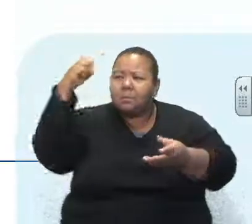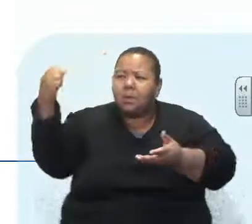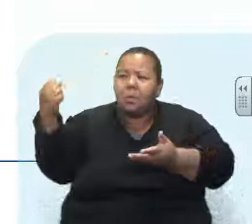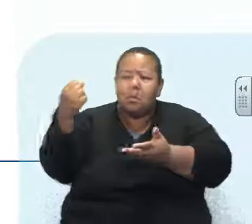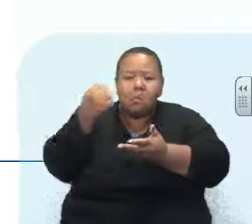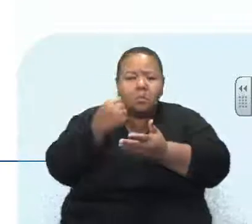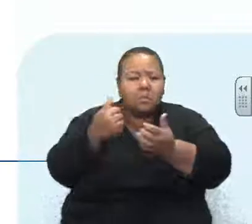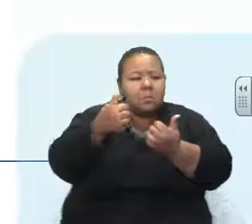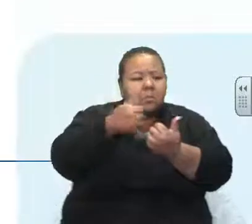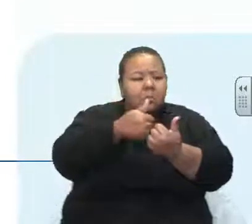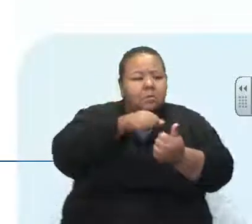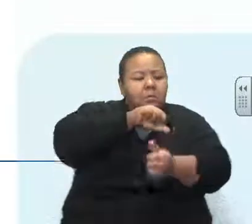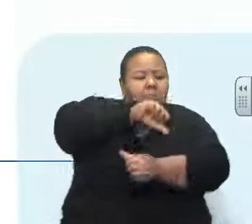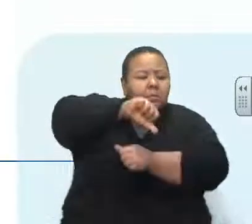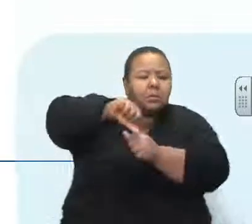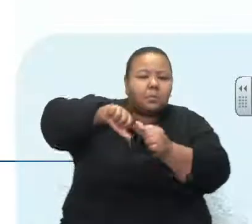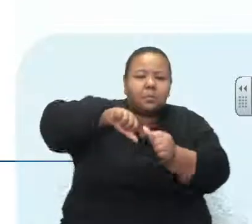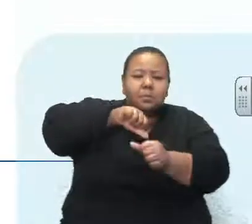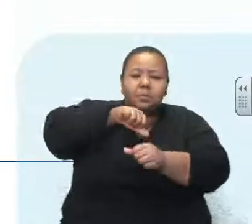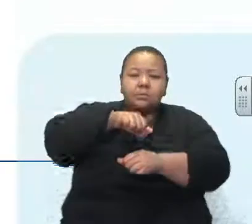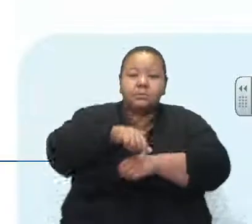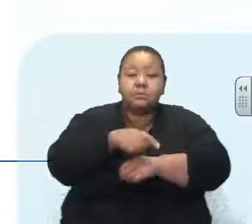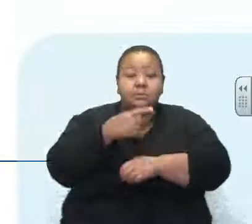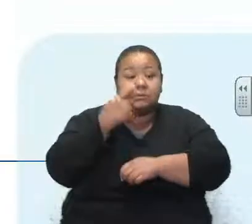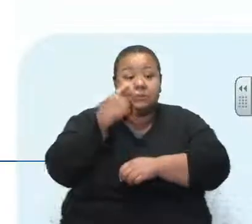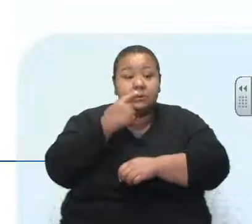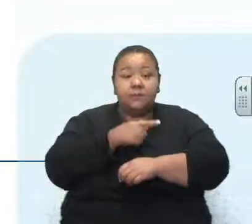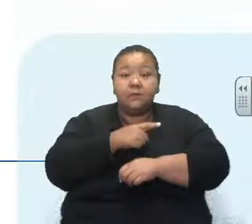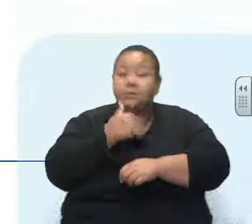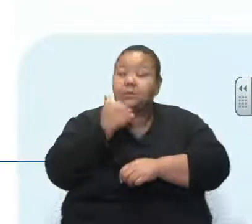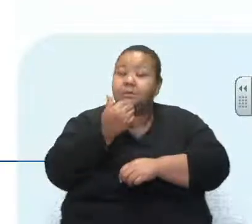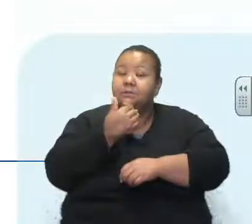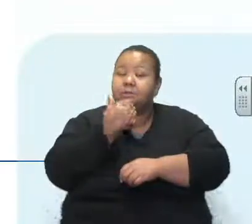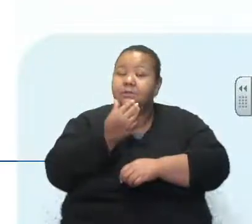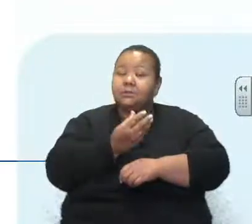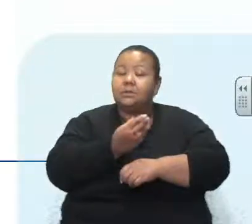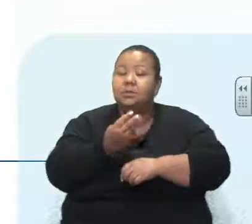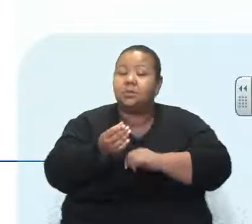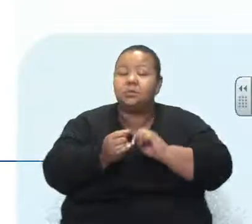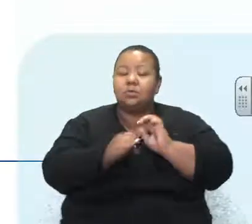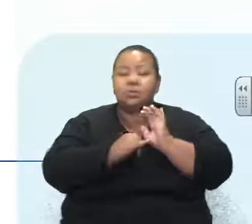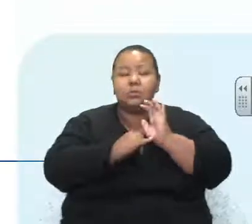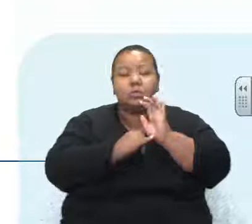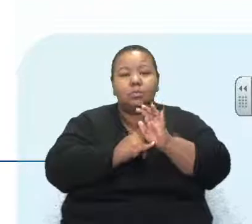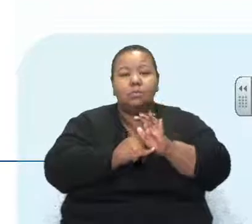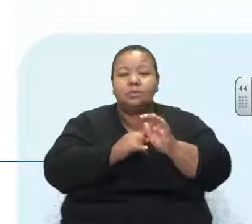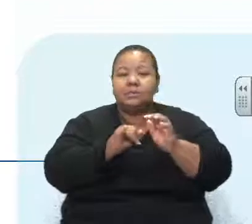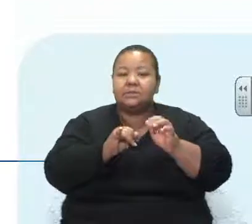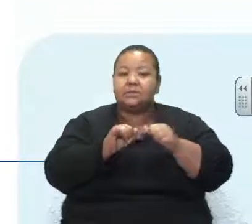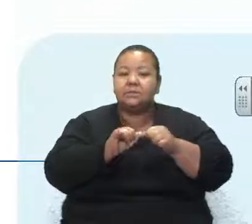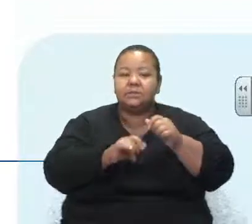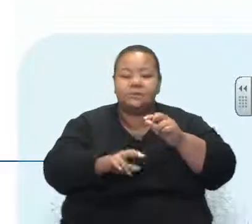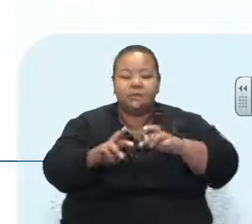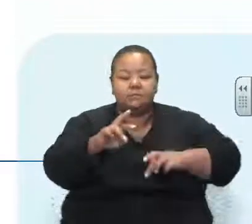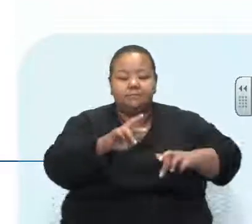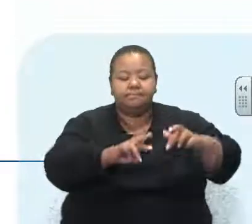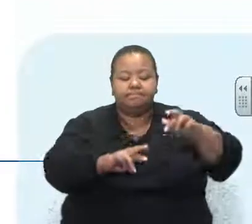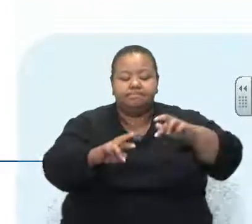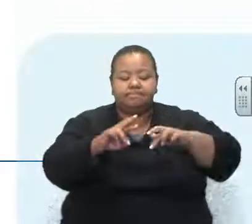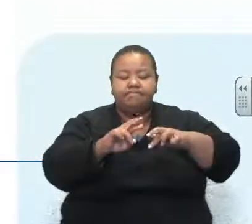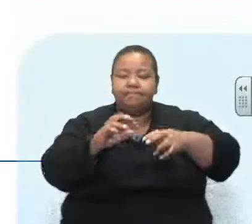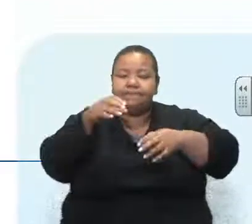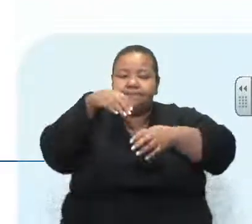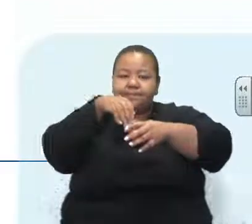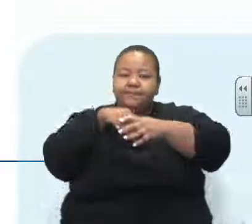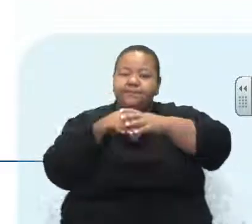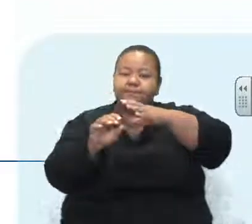diversos tipos de indicadores se eu não fizer minha análise do meu ambiente, se eu não saber como que a